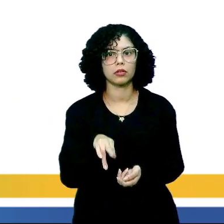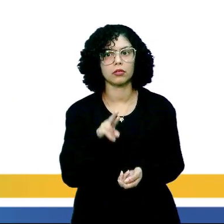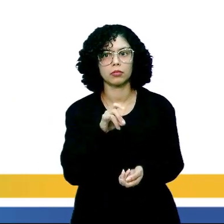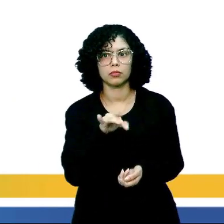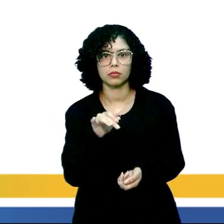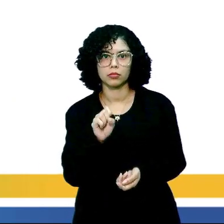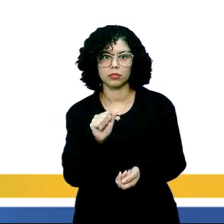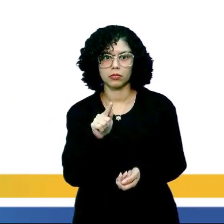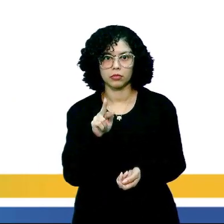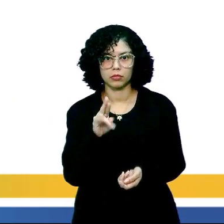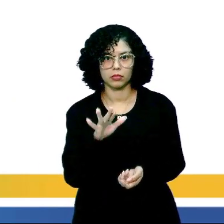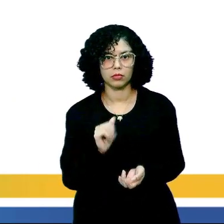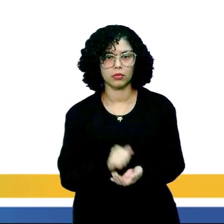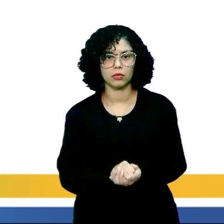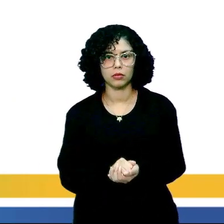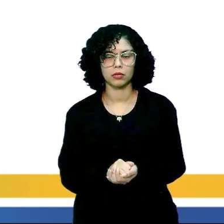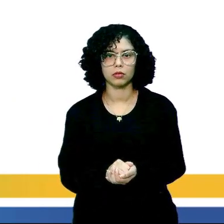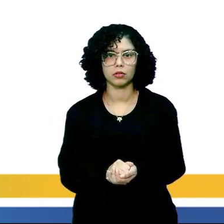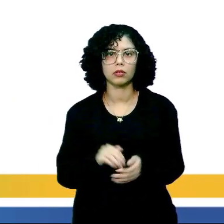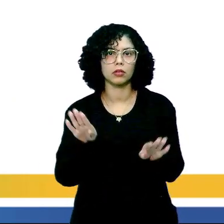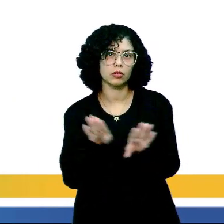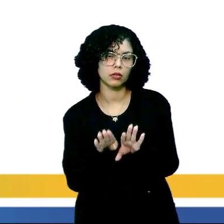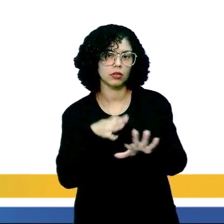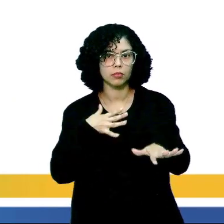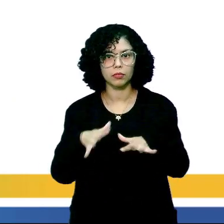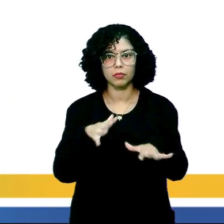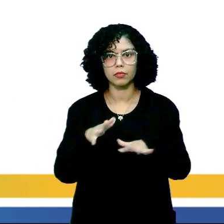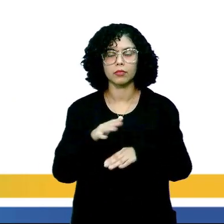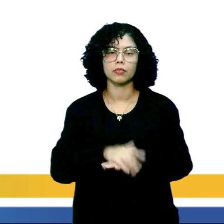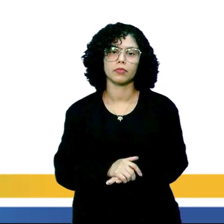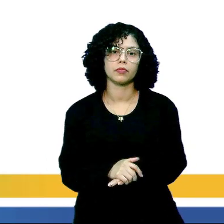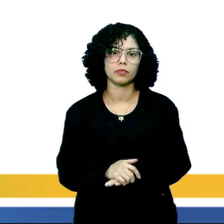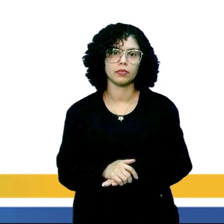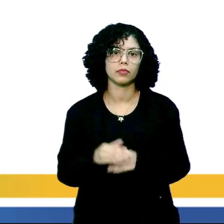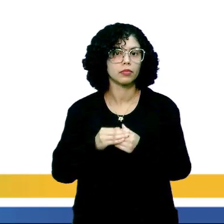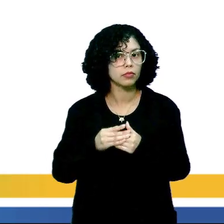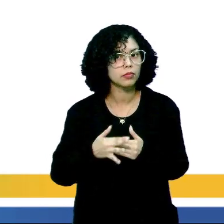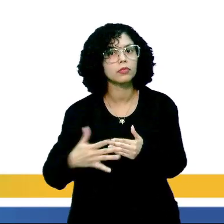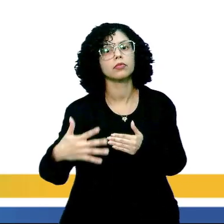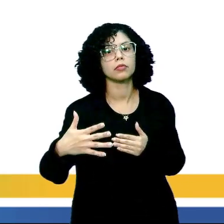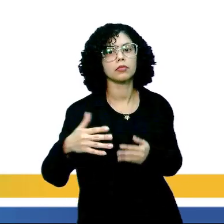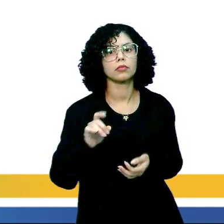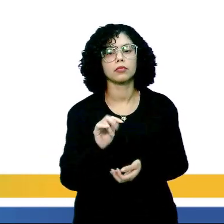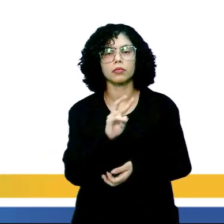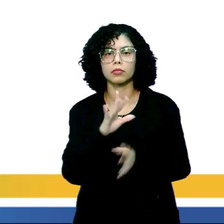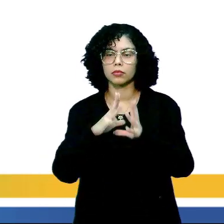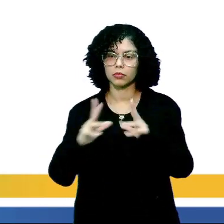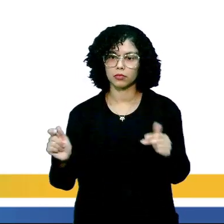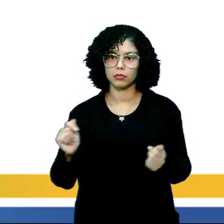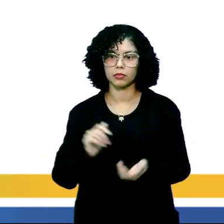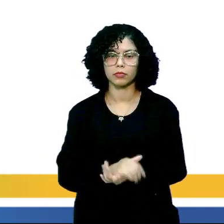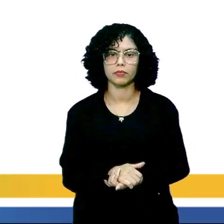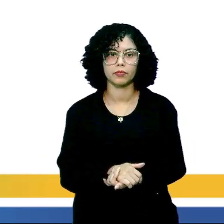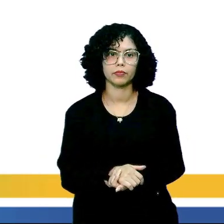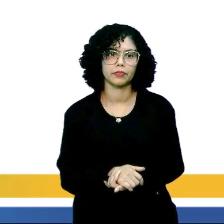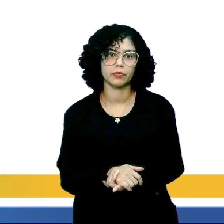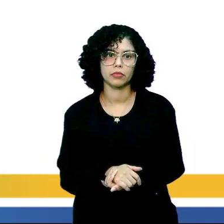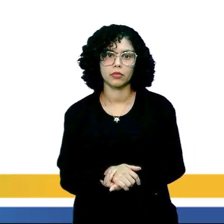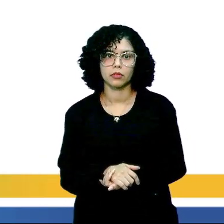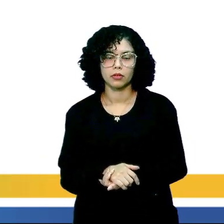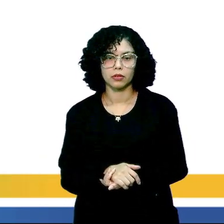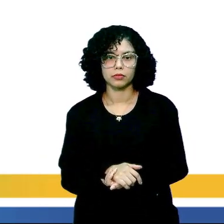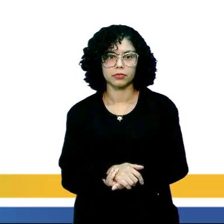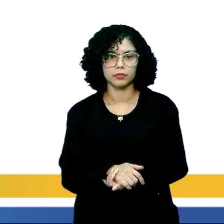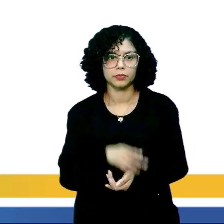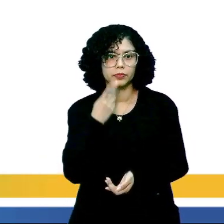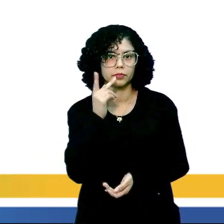Gerais, na sedição, né, que é o movimento, avançou sobre a sua decorrência. Então,